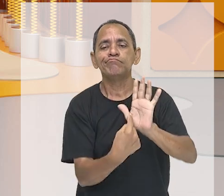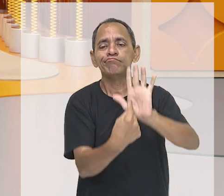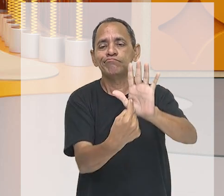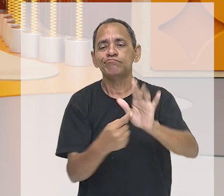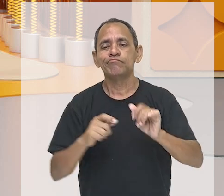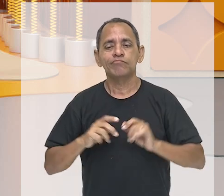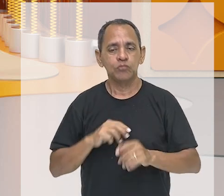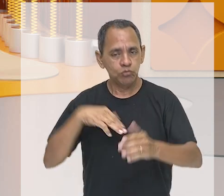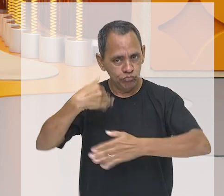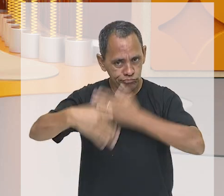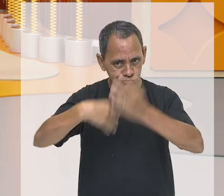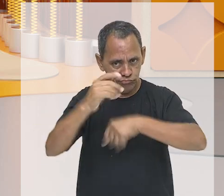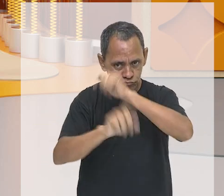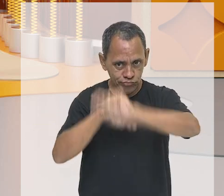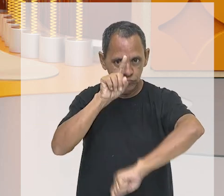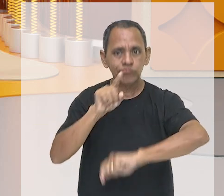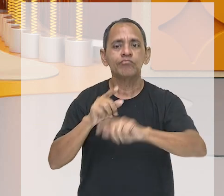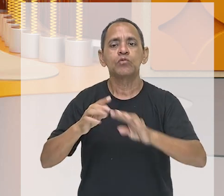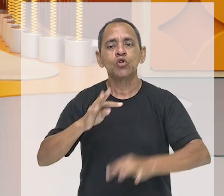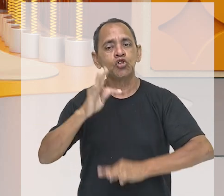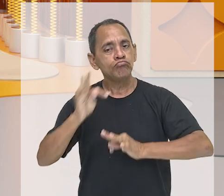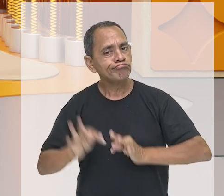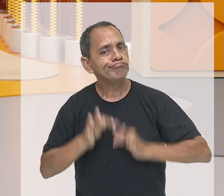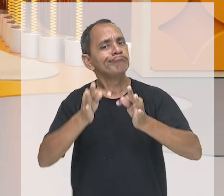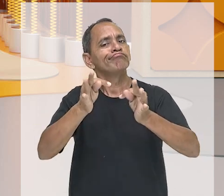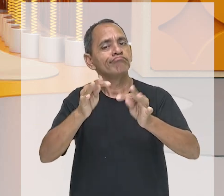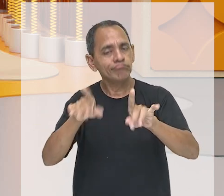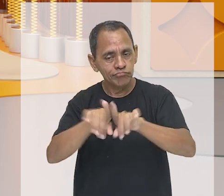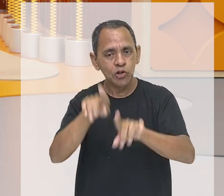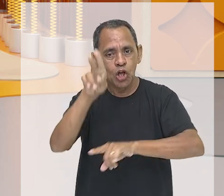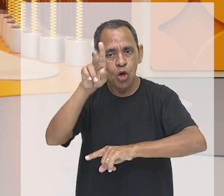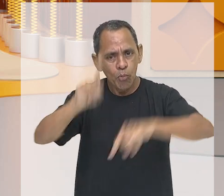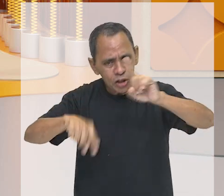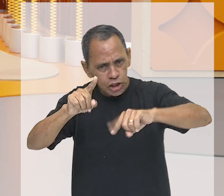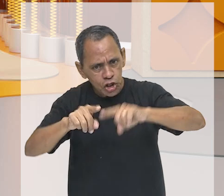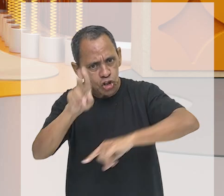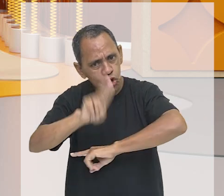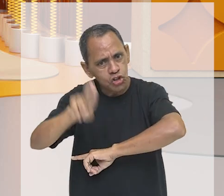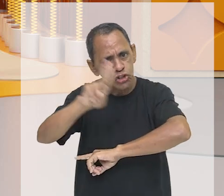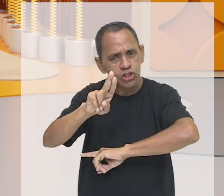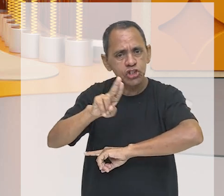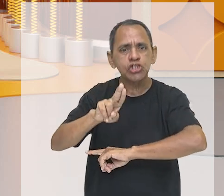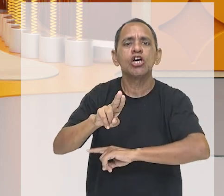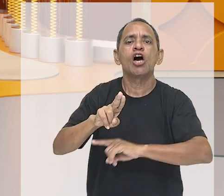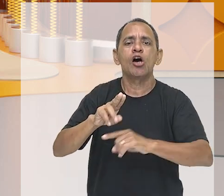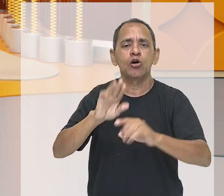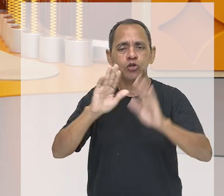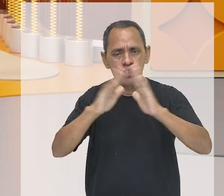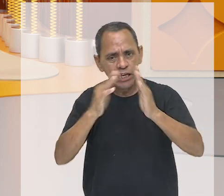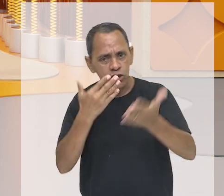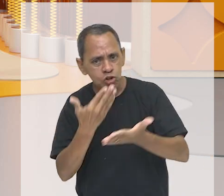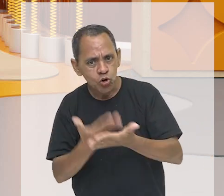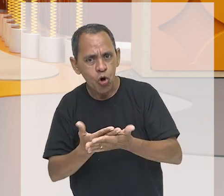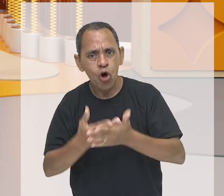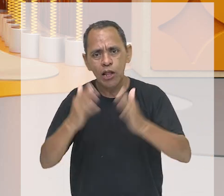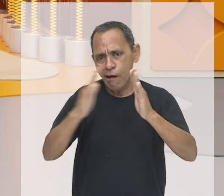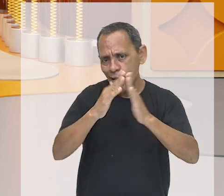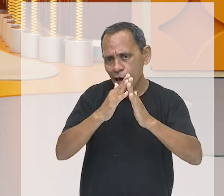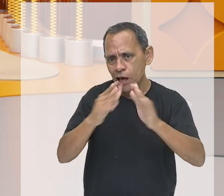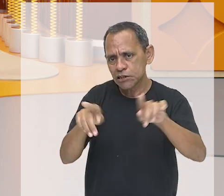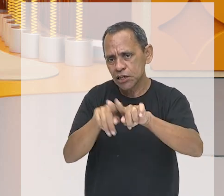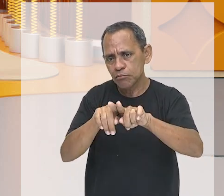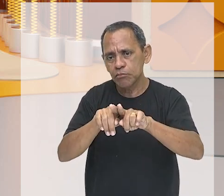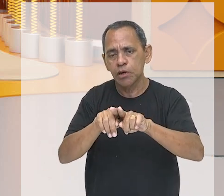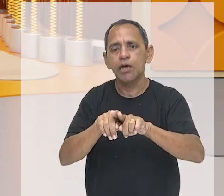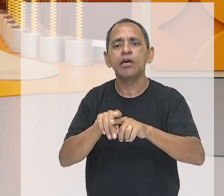vocês forem analisar aí os produtos que a gente utiliza, né, os materiais que estão na sala de aula de vocês, na casa de vocês, se a gente for buscar essas